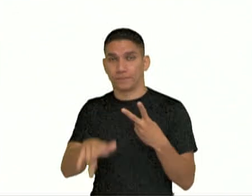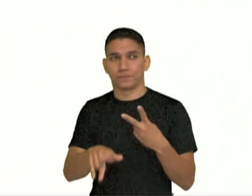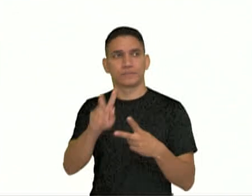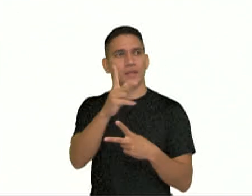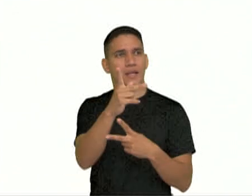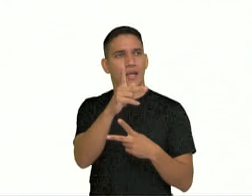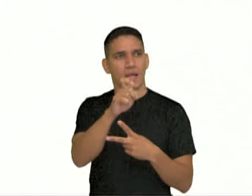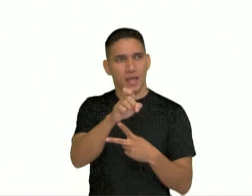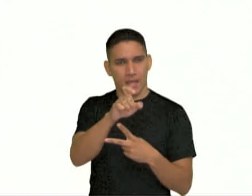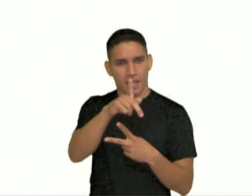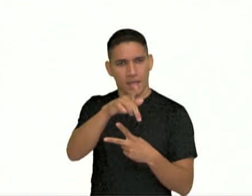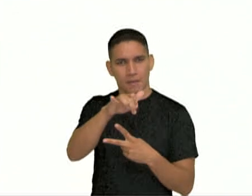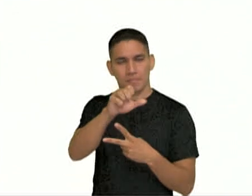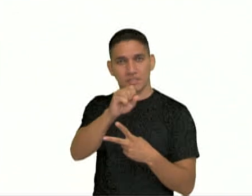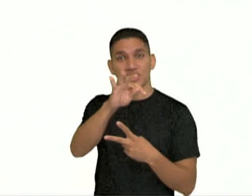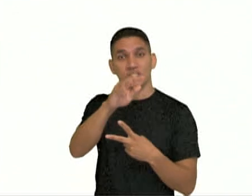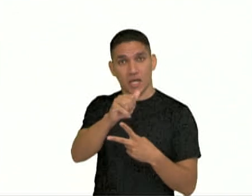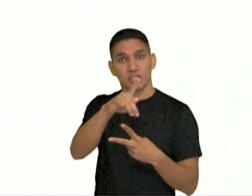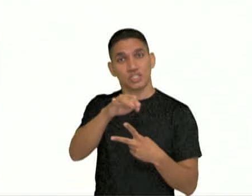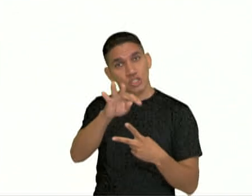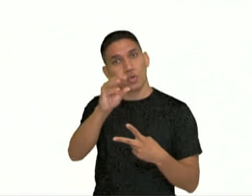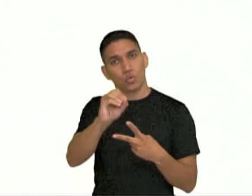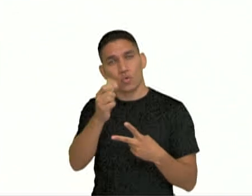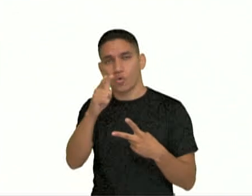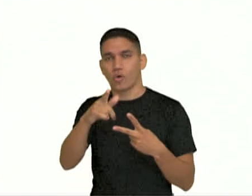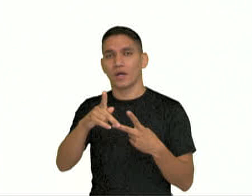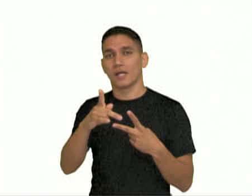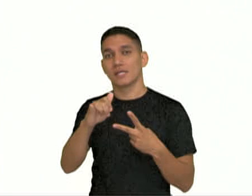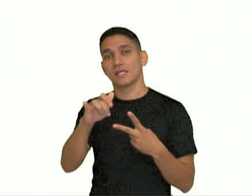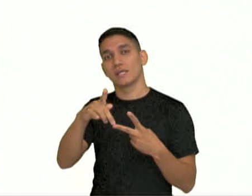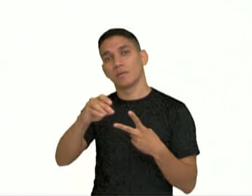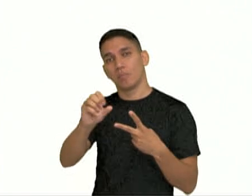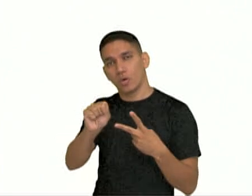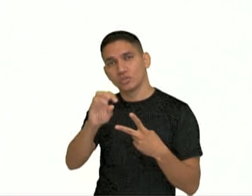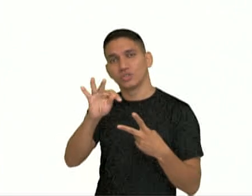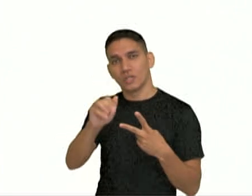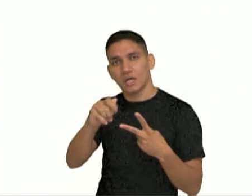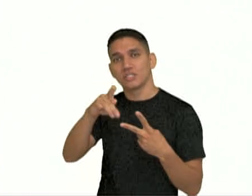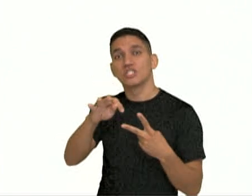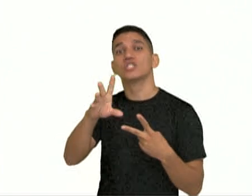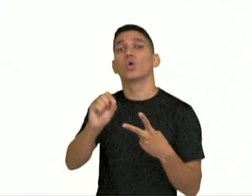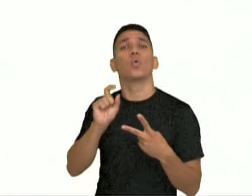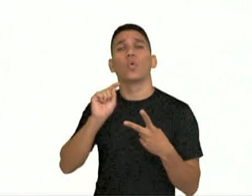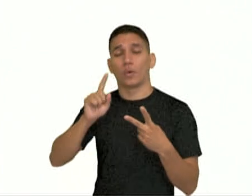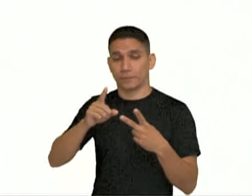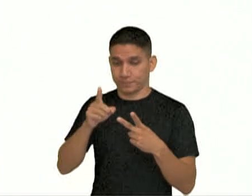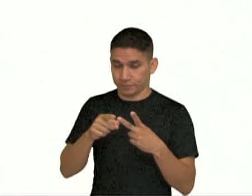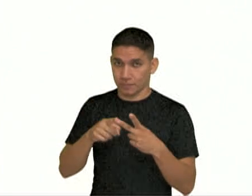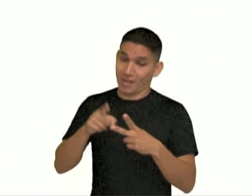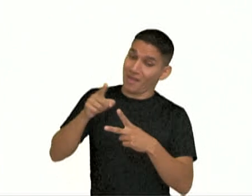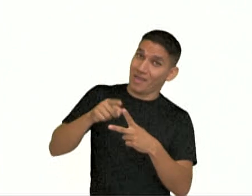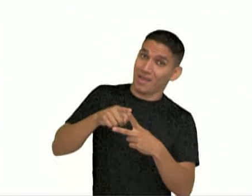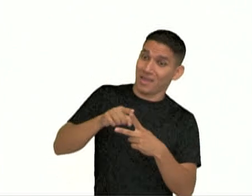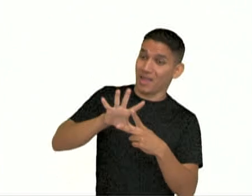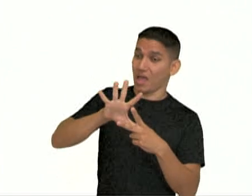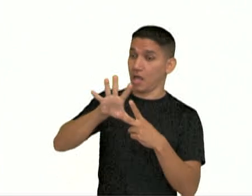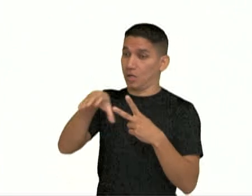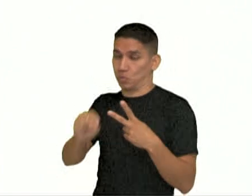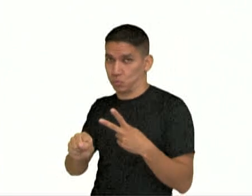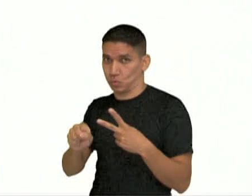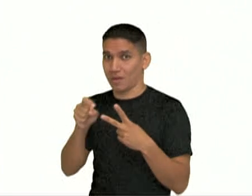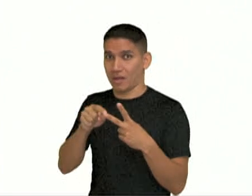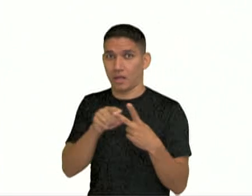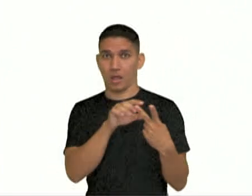gene que é inibido pela ação de outro gene é chamado, né, de hipostático. Quem inibe é o epistático, quem é inibido